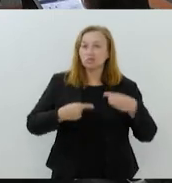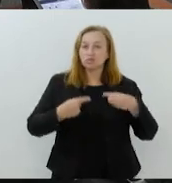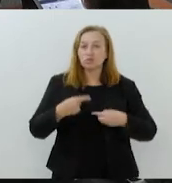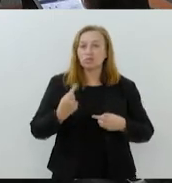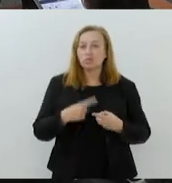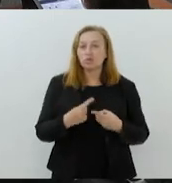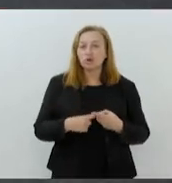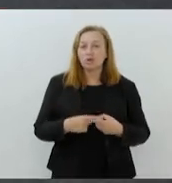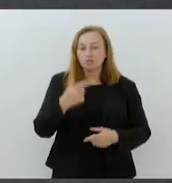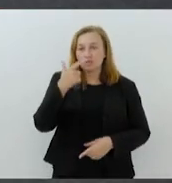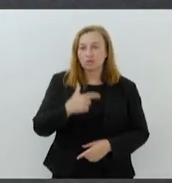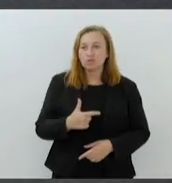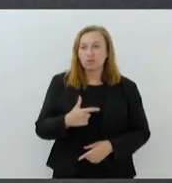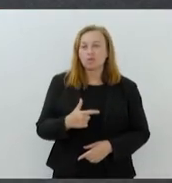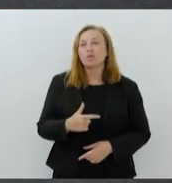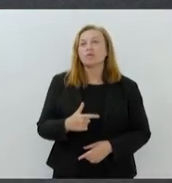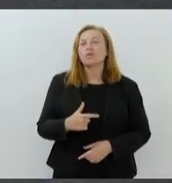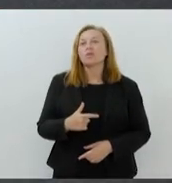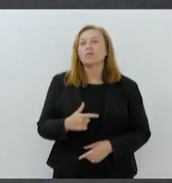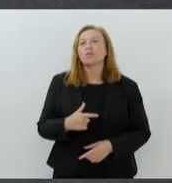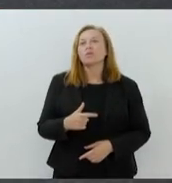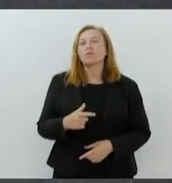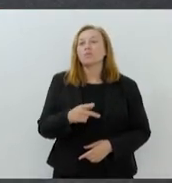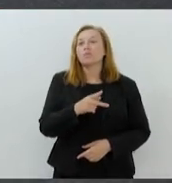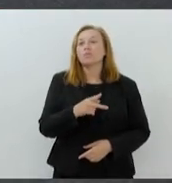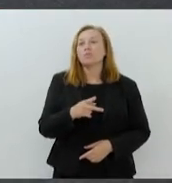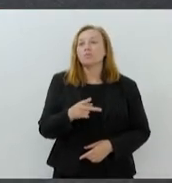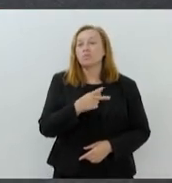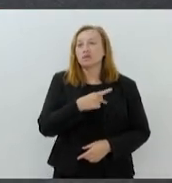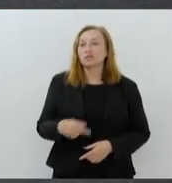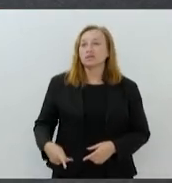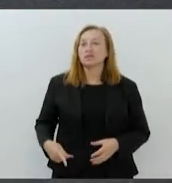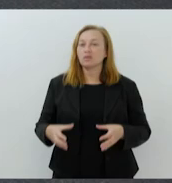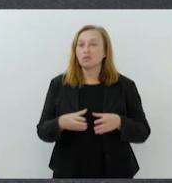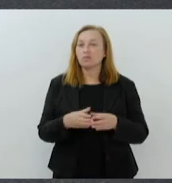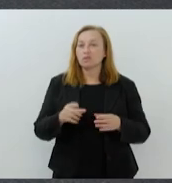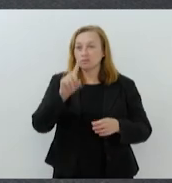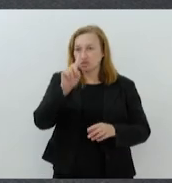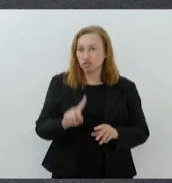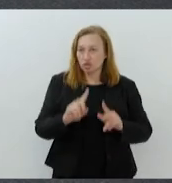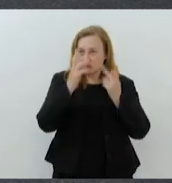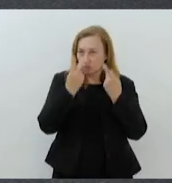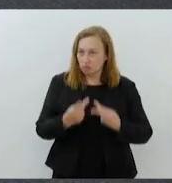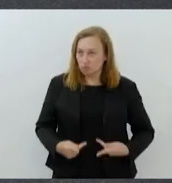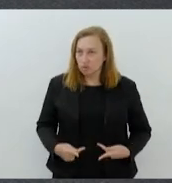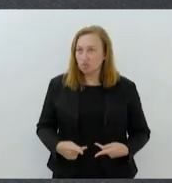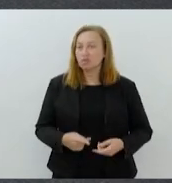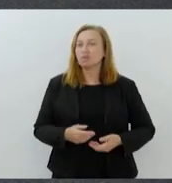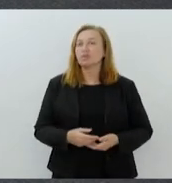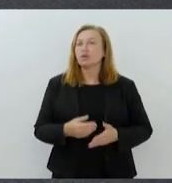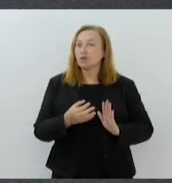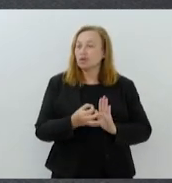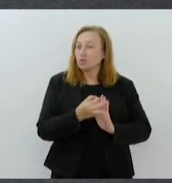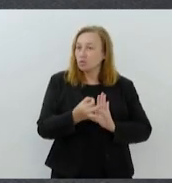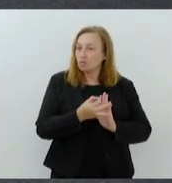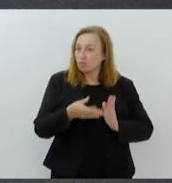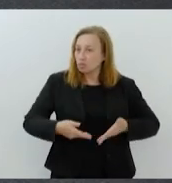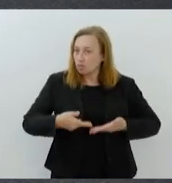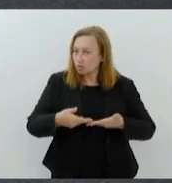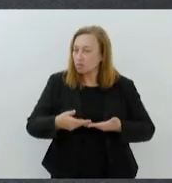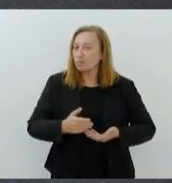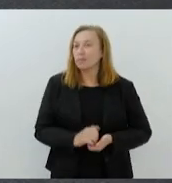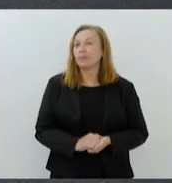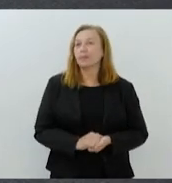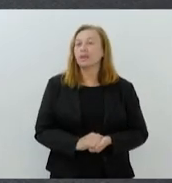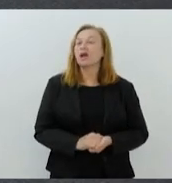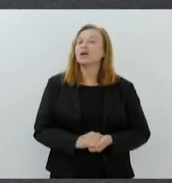porque como presidenta da Comissão de Defesa dos Direitos Humanos, nossa comissão é convocada a dar parecer. E também a gente